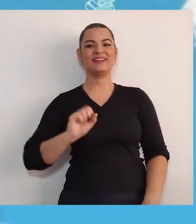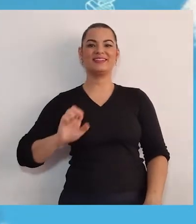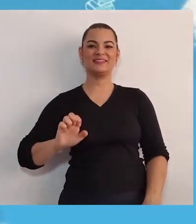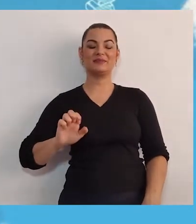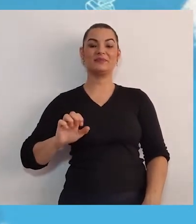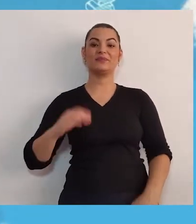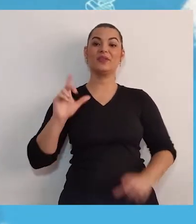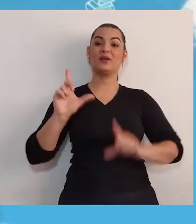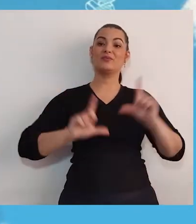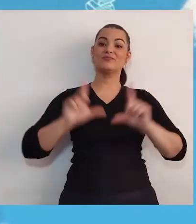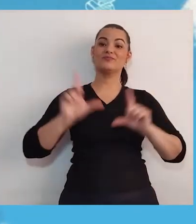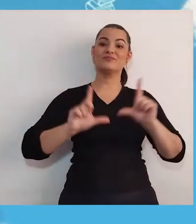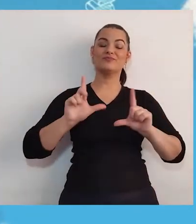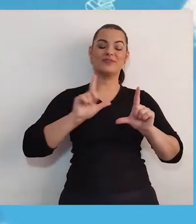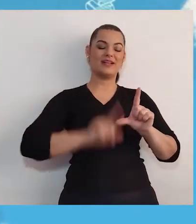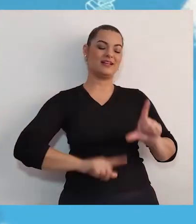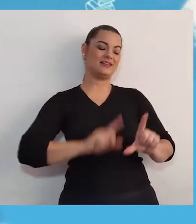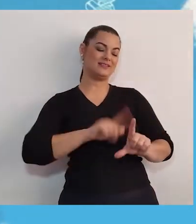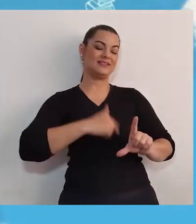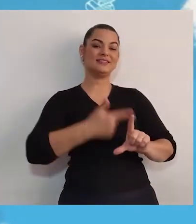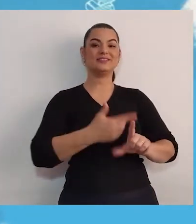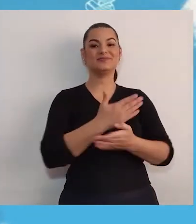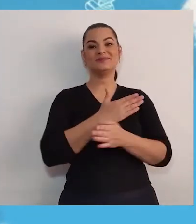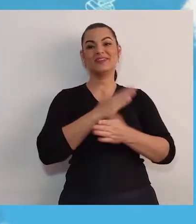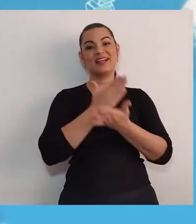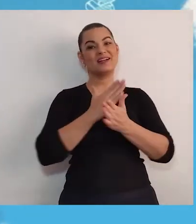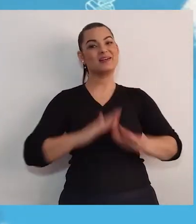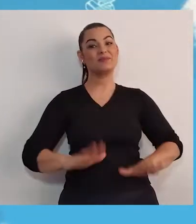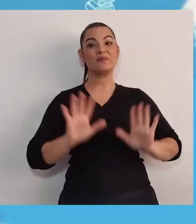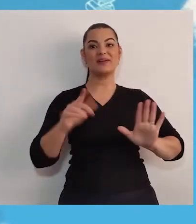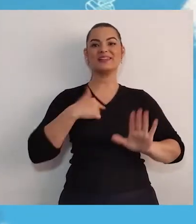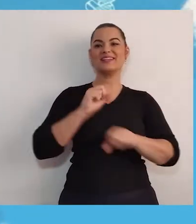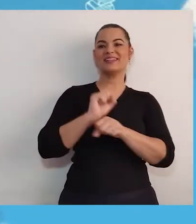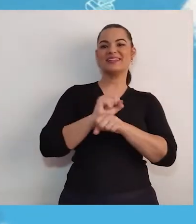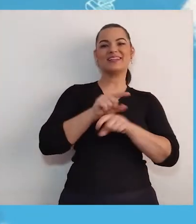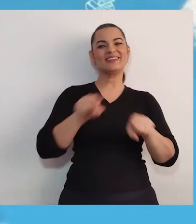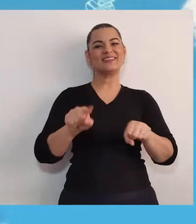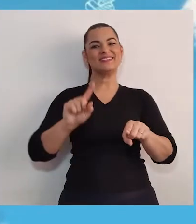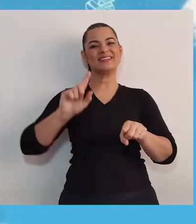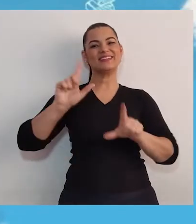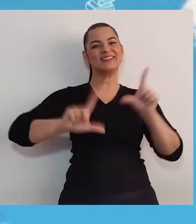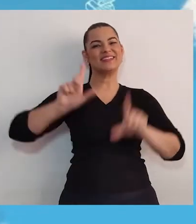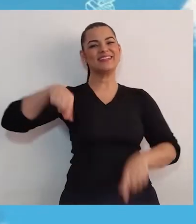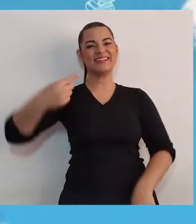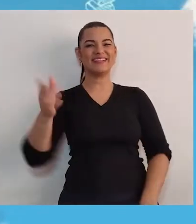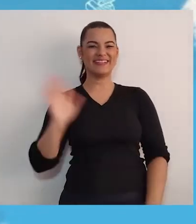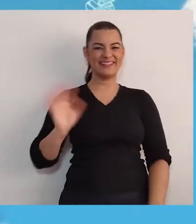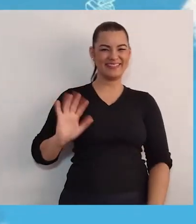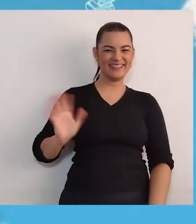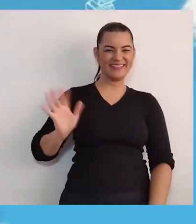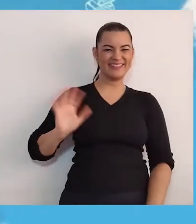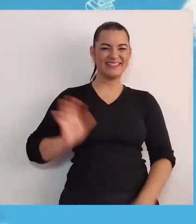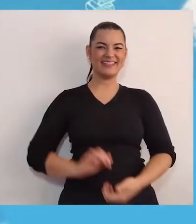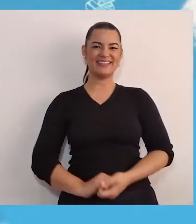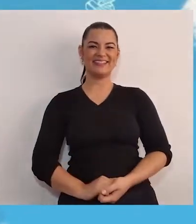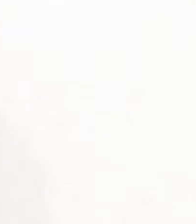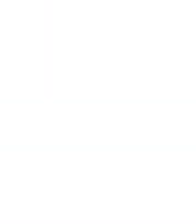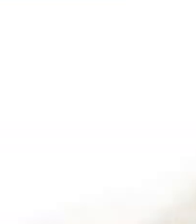O programa Além das Letras vai ficando por aqui, mas eu te espero no próximo programa. Tchau, tchau!